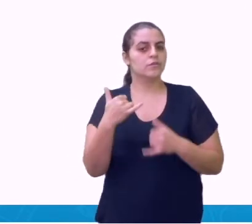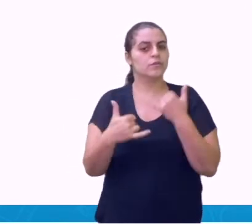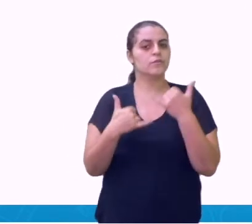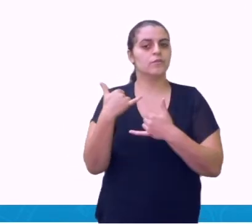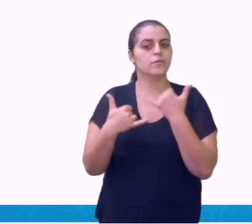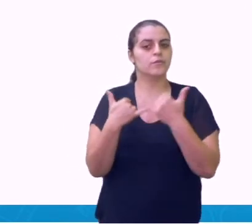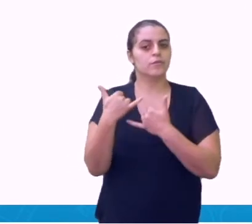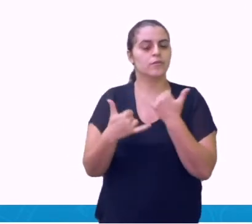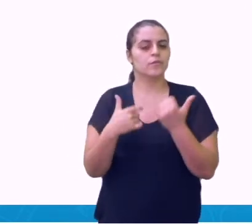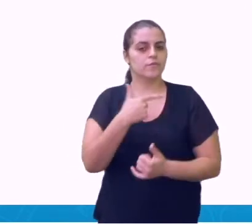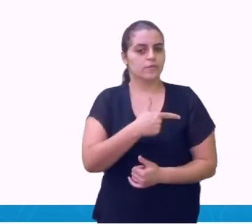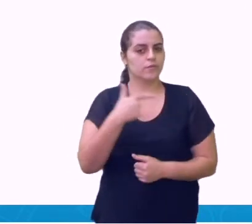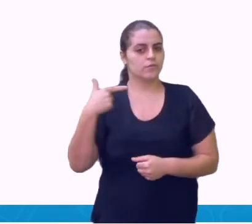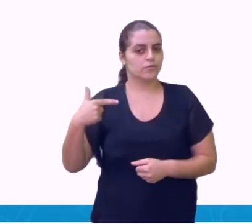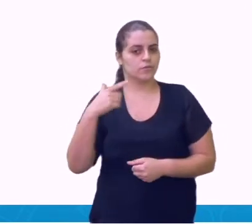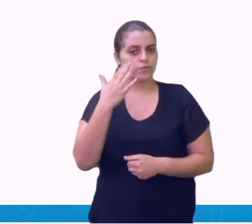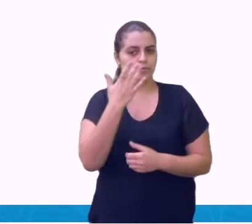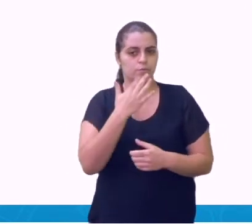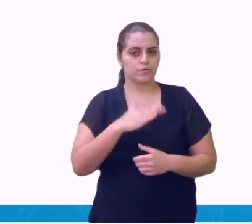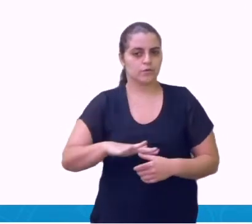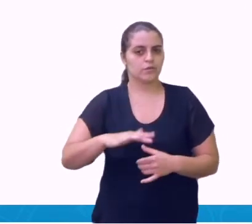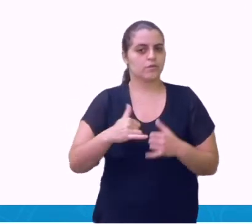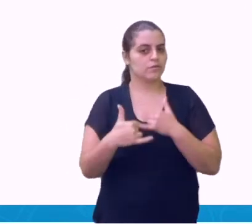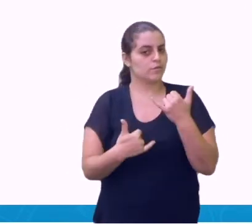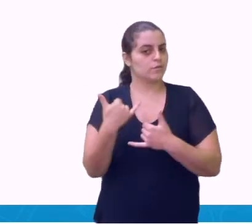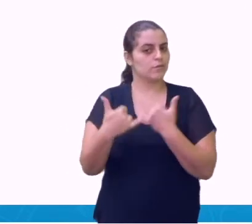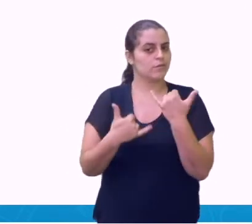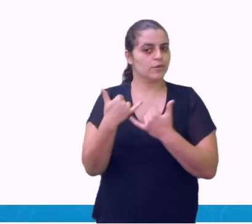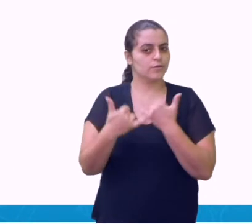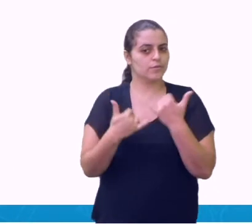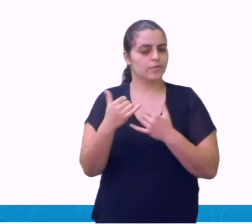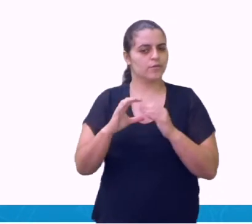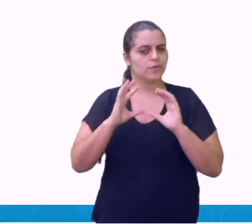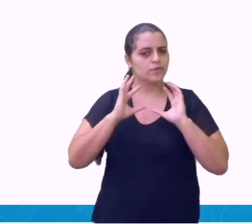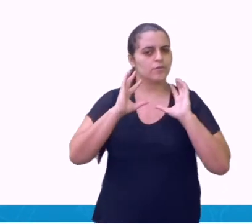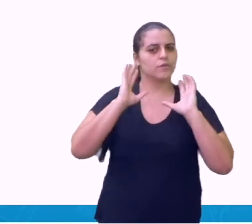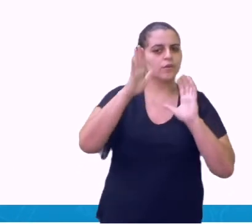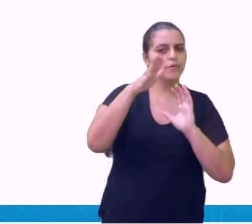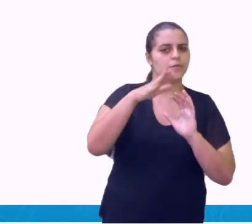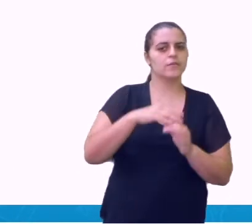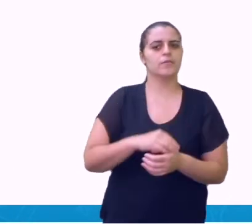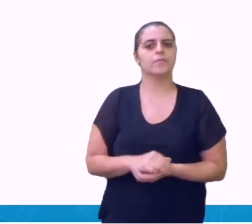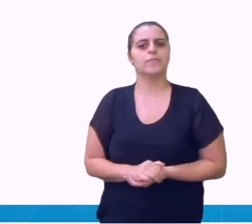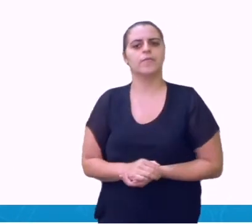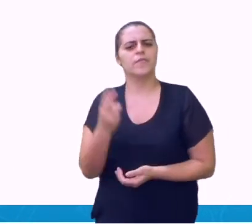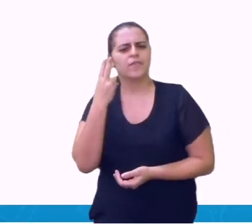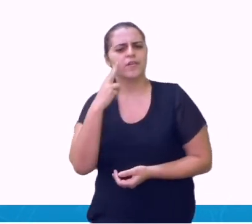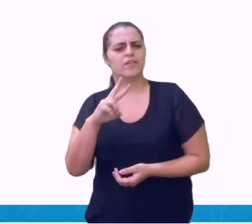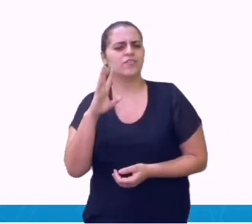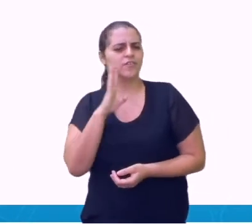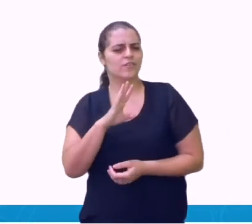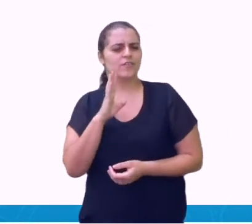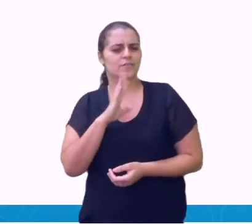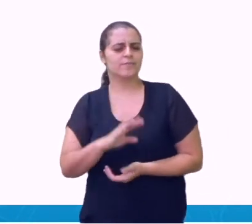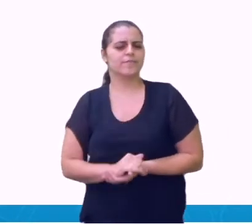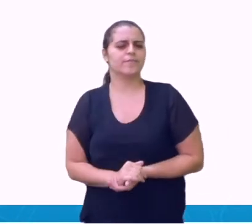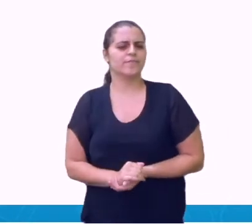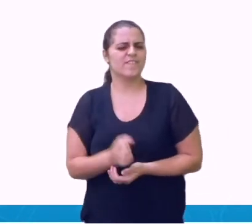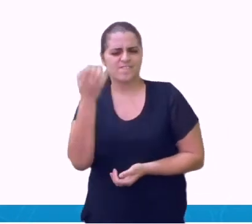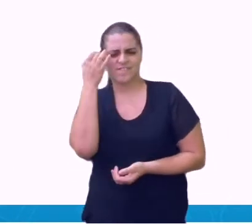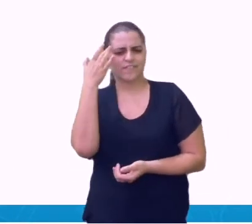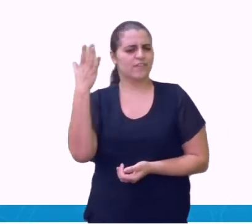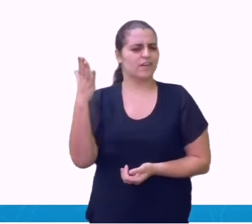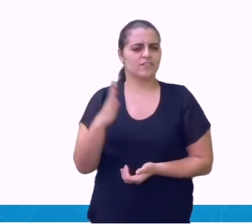agora. São 22 crianças brincando de queimada. Muito, muito fácil, não é